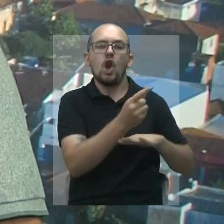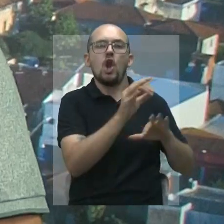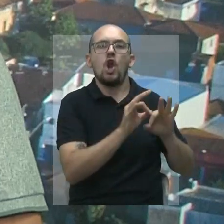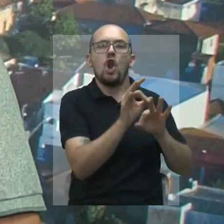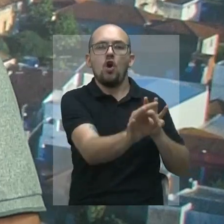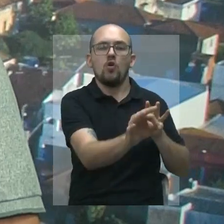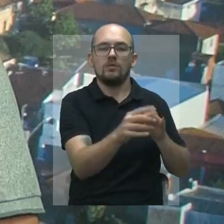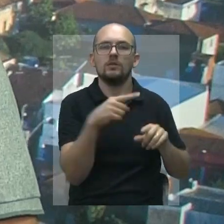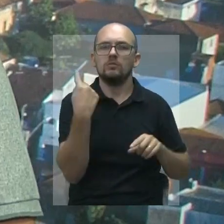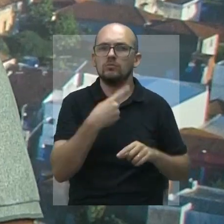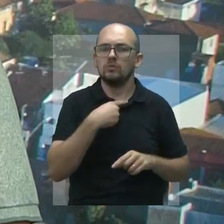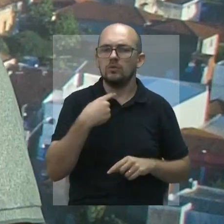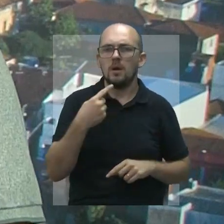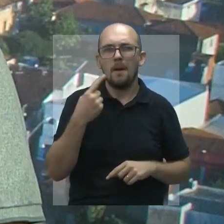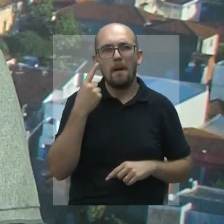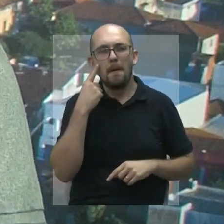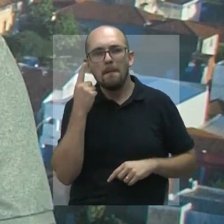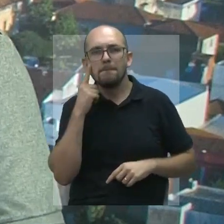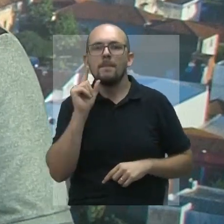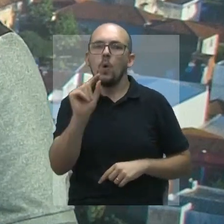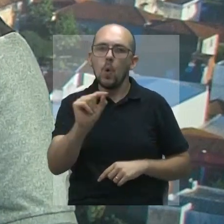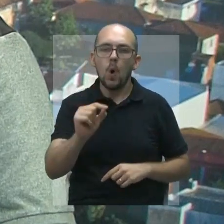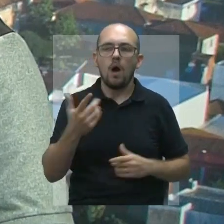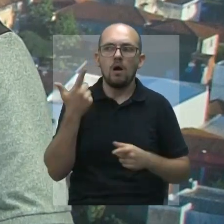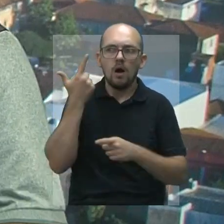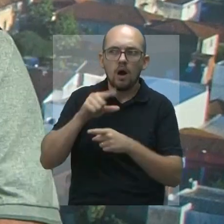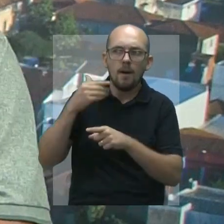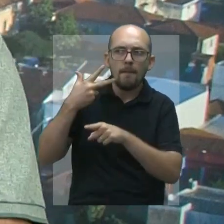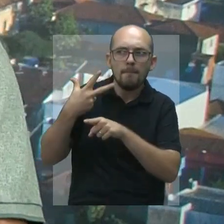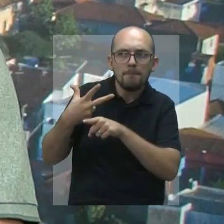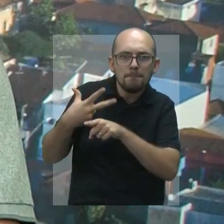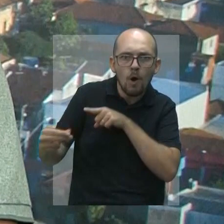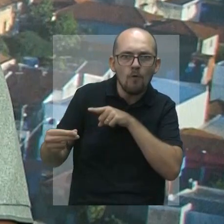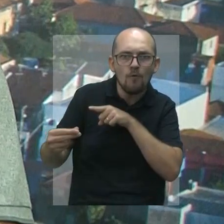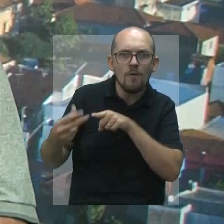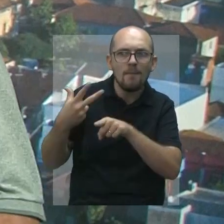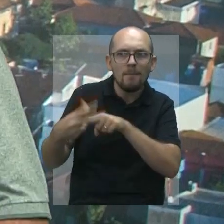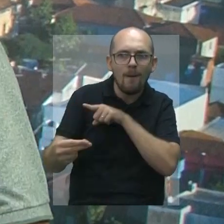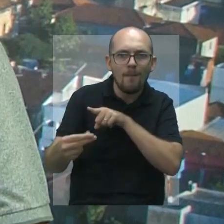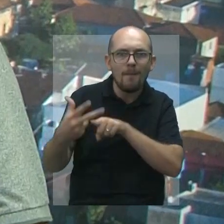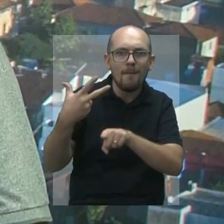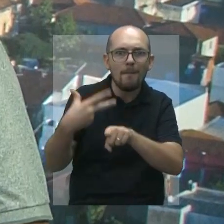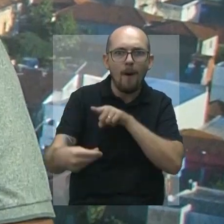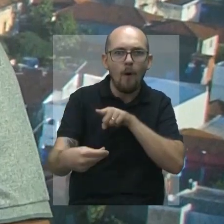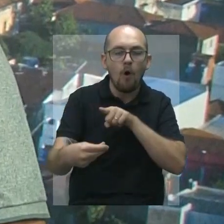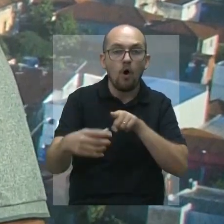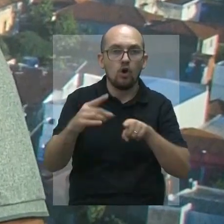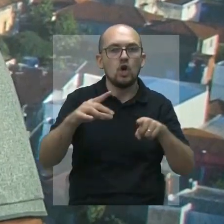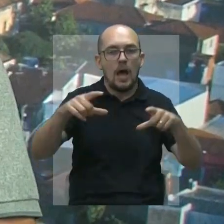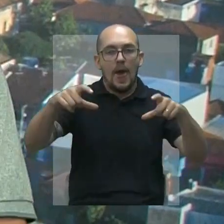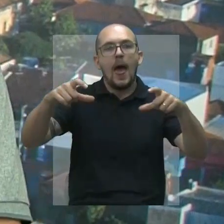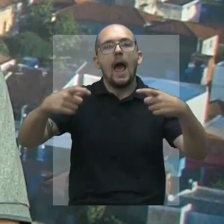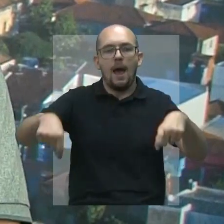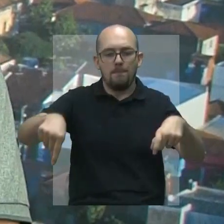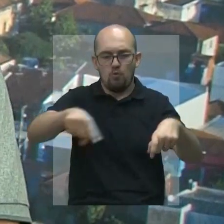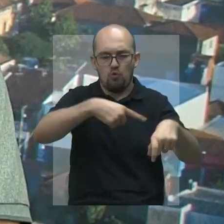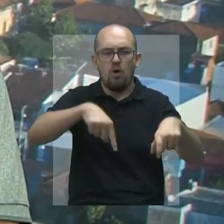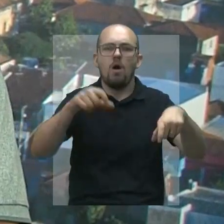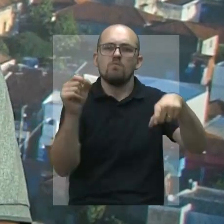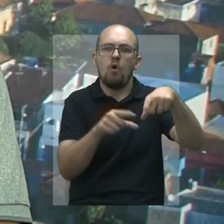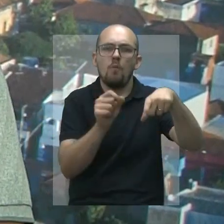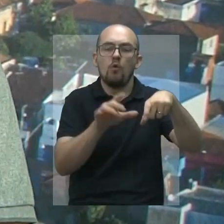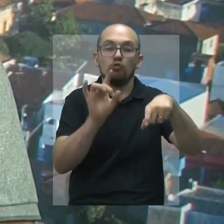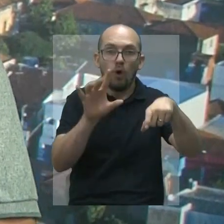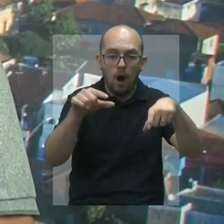nós entendemos, né, e agora com os resultados, não só dentro das 4 linhas, mas fora dele também, no que tange a reforma